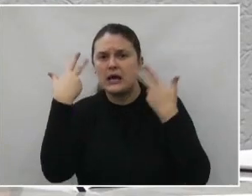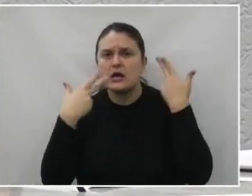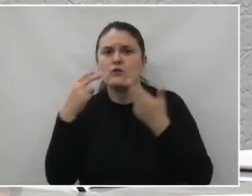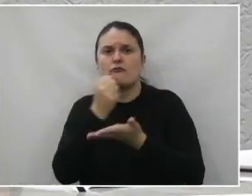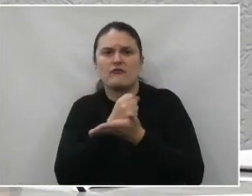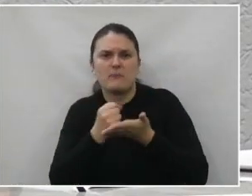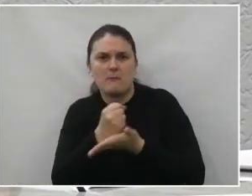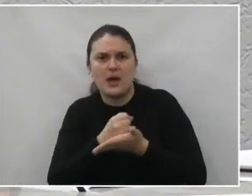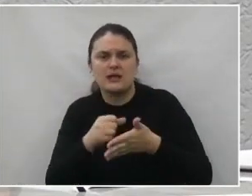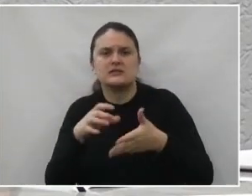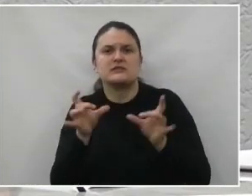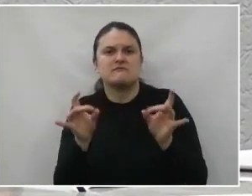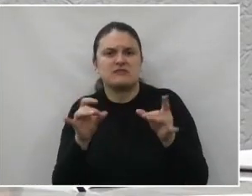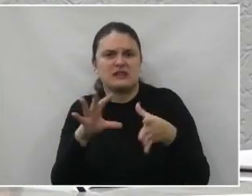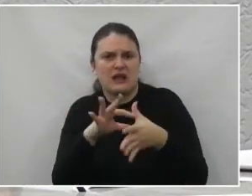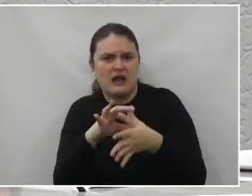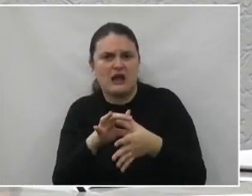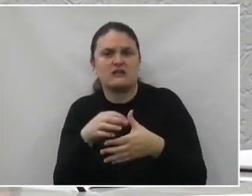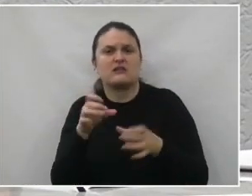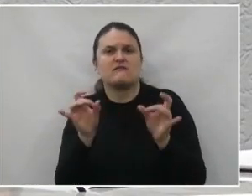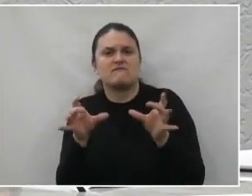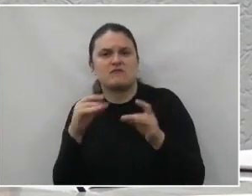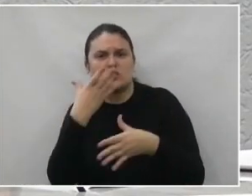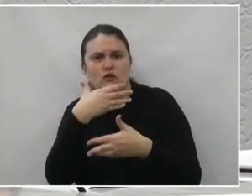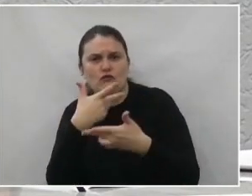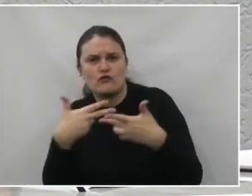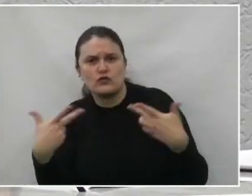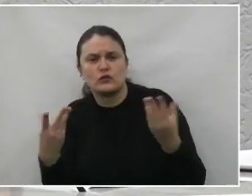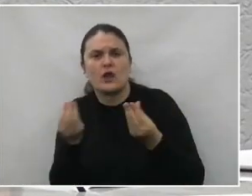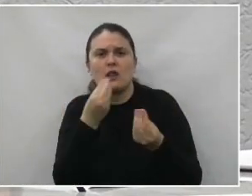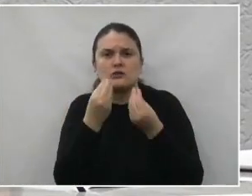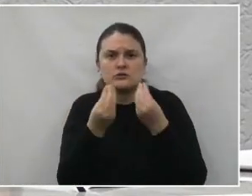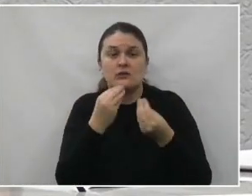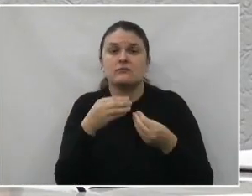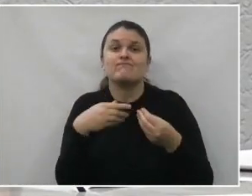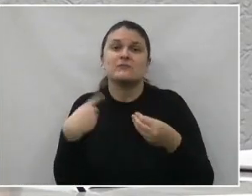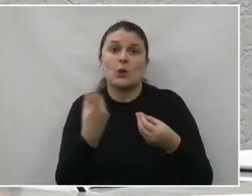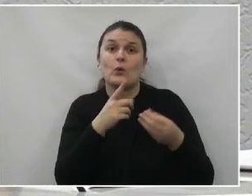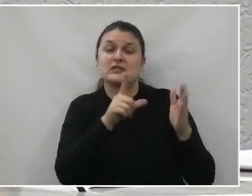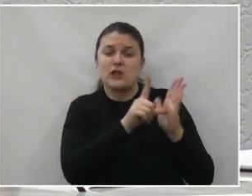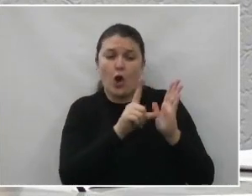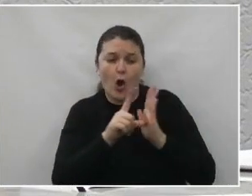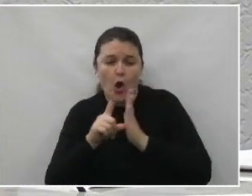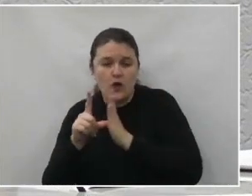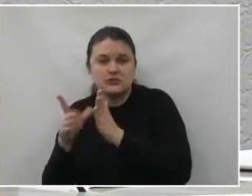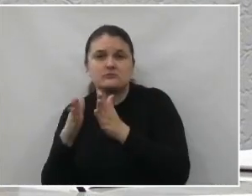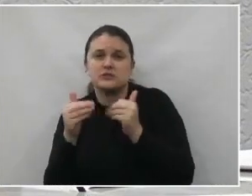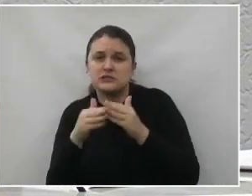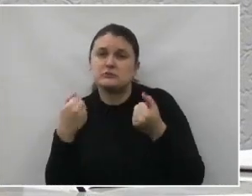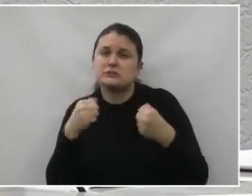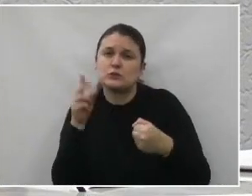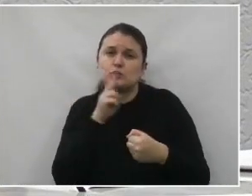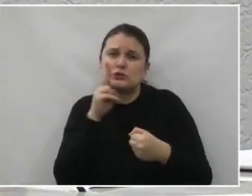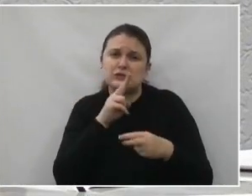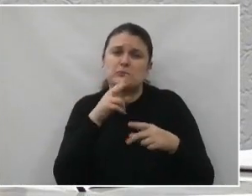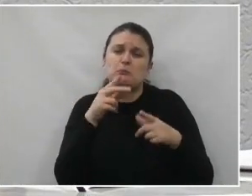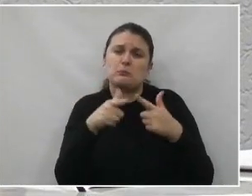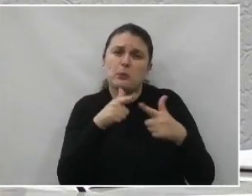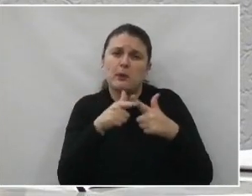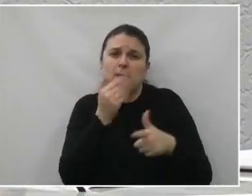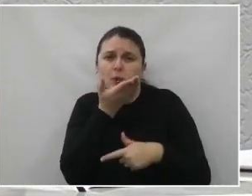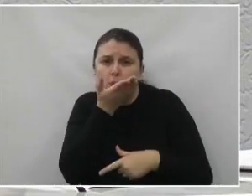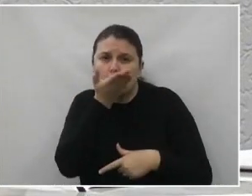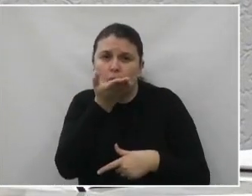farmácia, açougue, frutolândia, lanchonete, entre outros, que pedem urgentemente uma solução. Entendemos